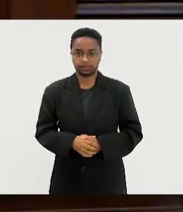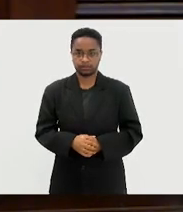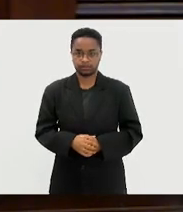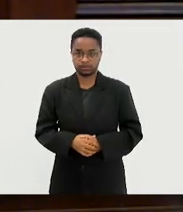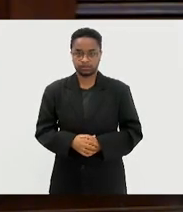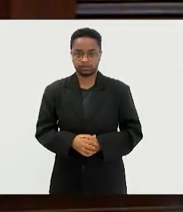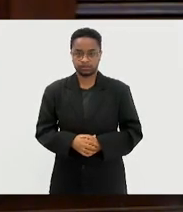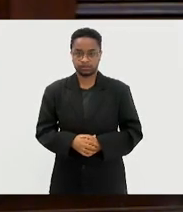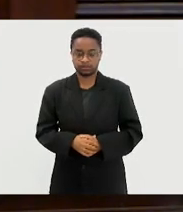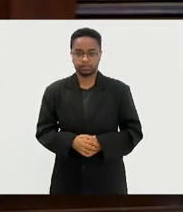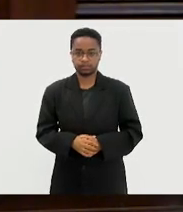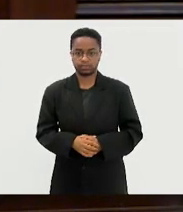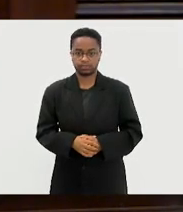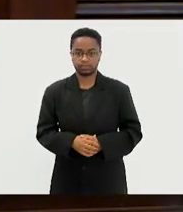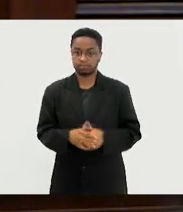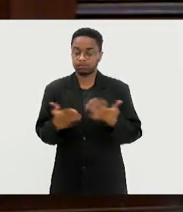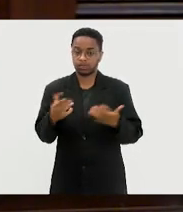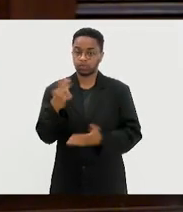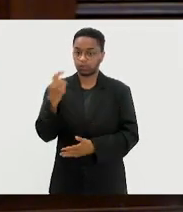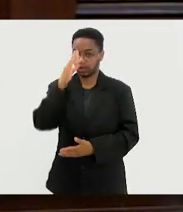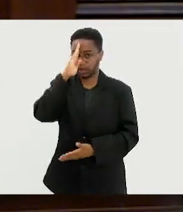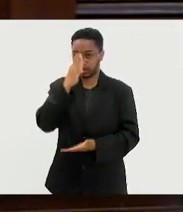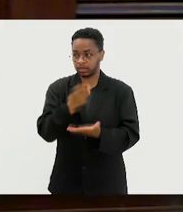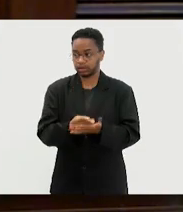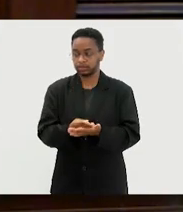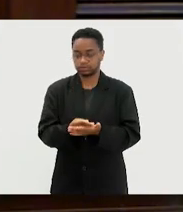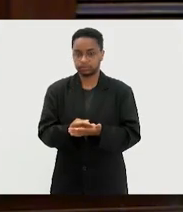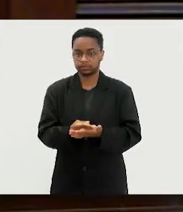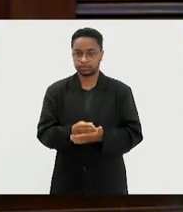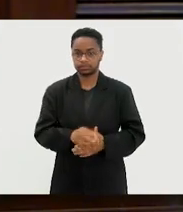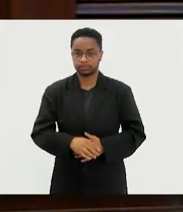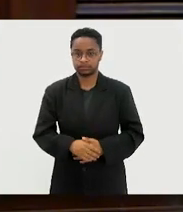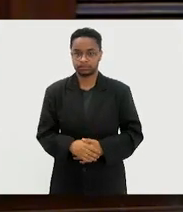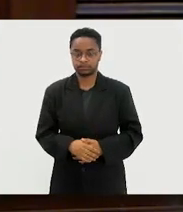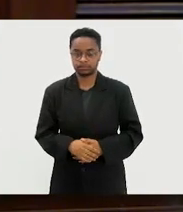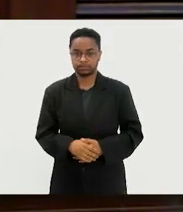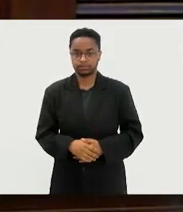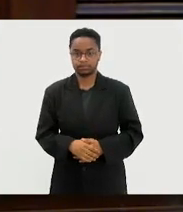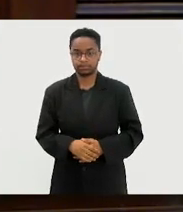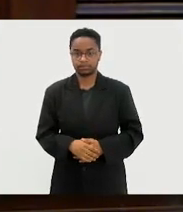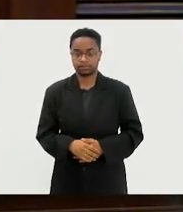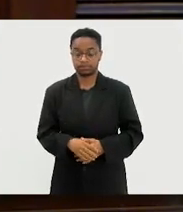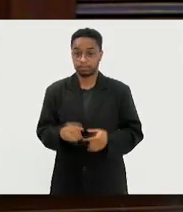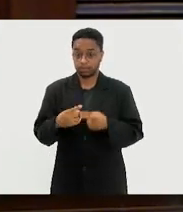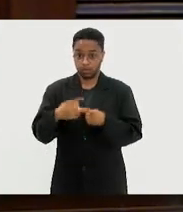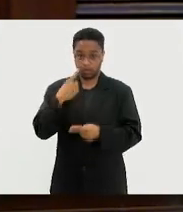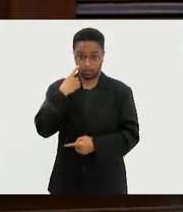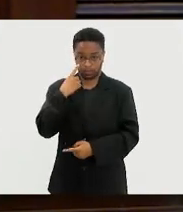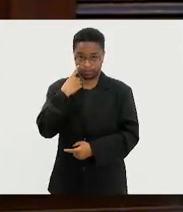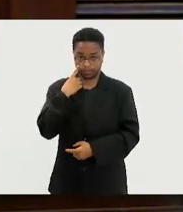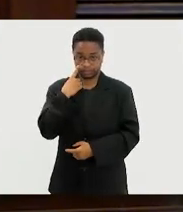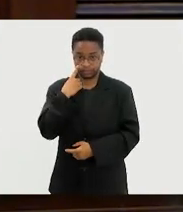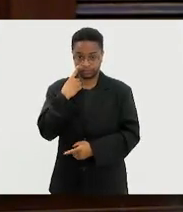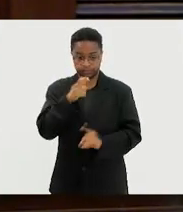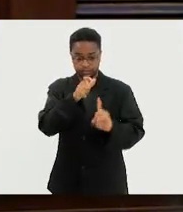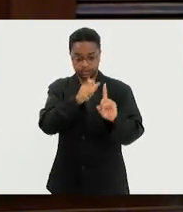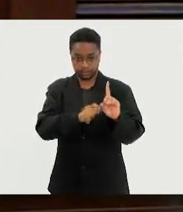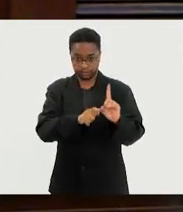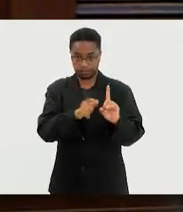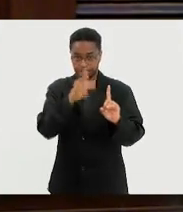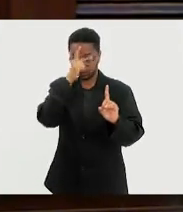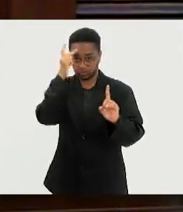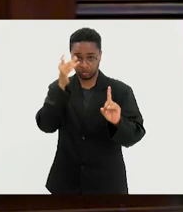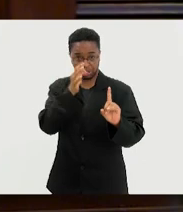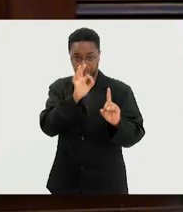Olha, inacreditável isso. Quer dizer, olha que coisa. Pega um sujeito desconhecido,